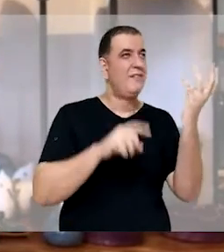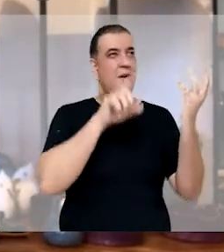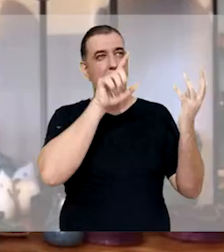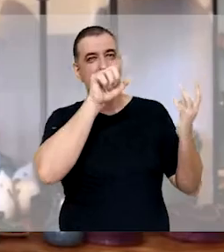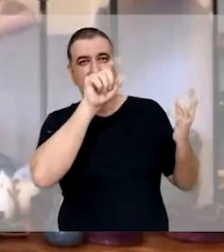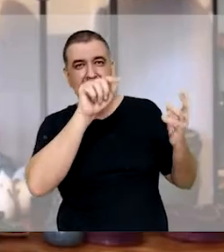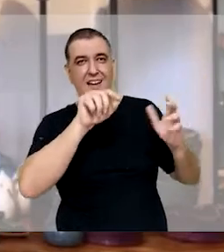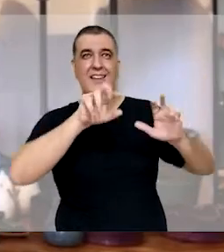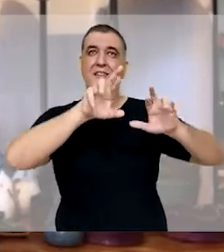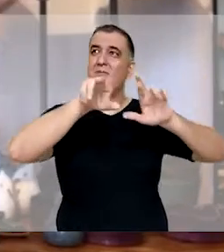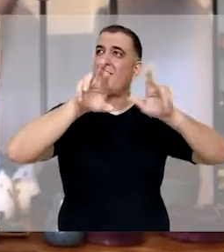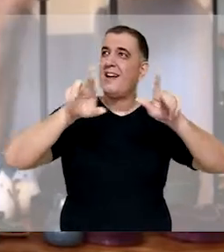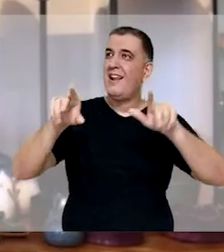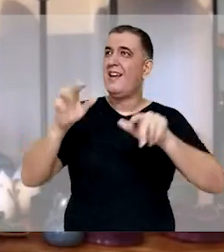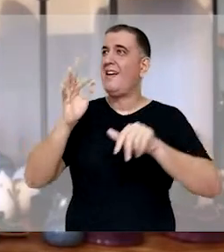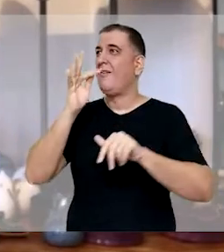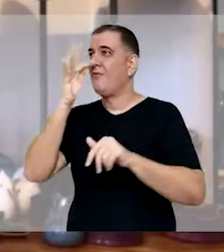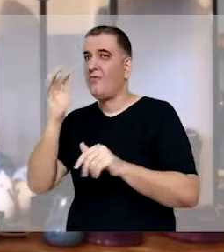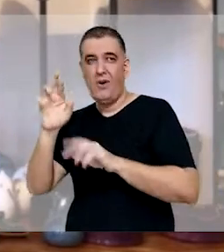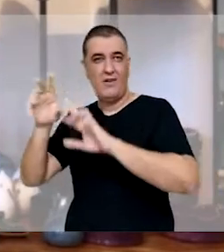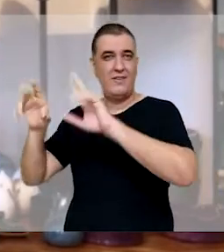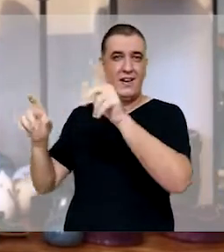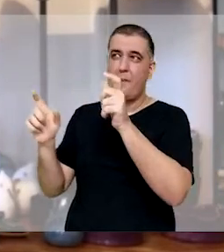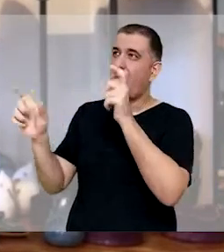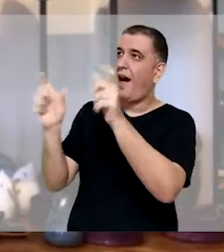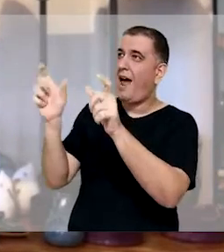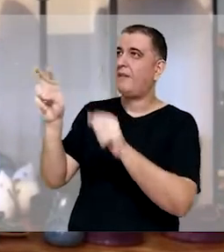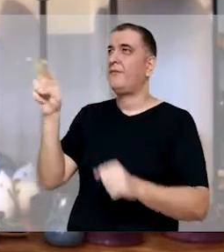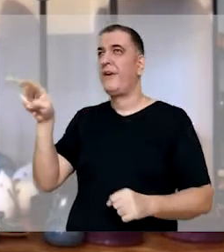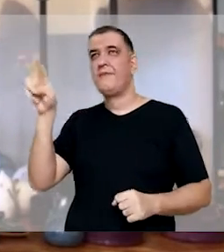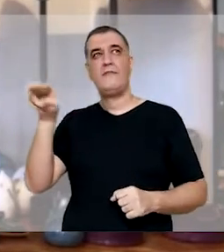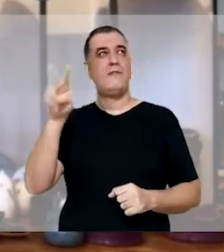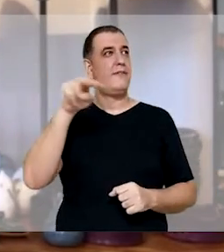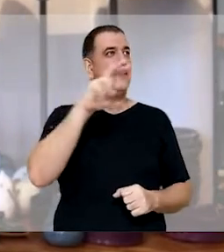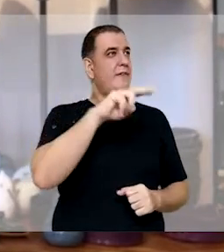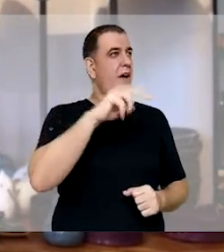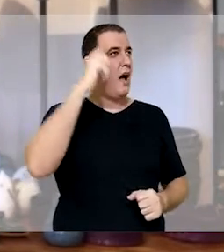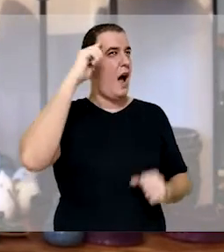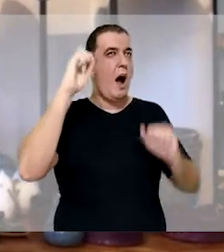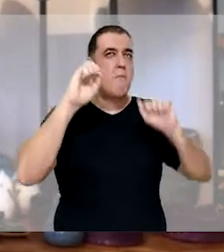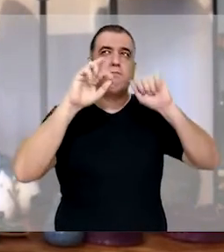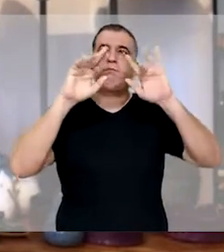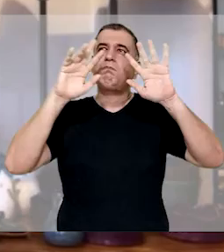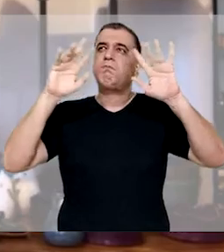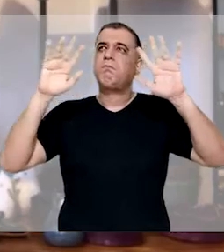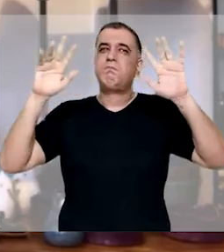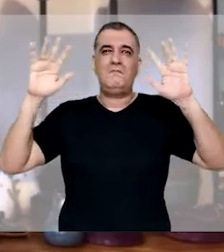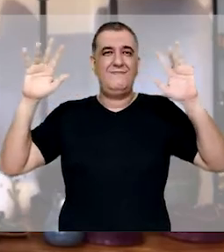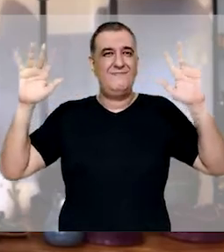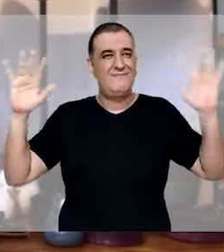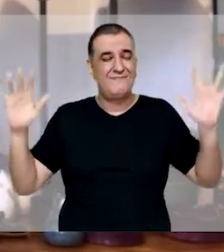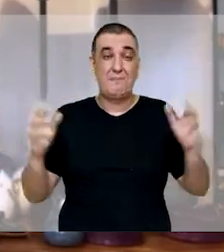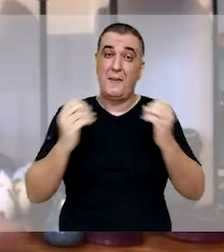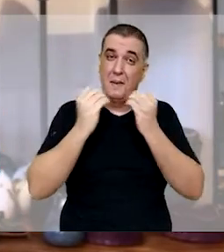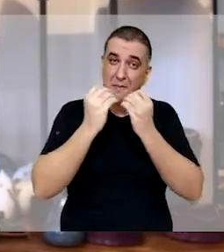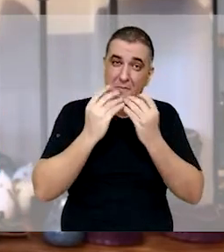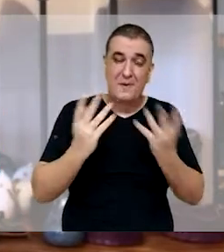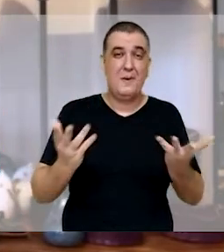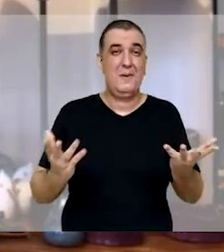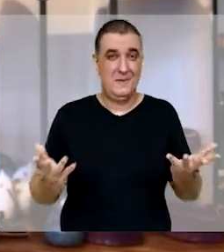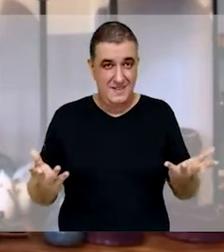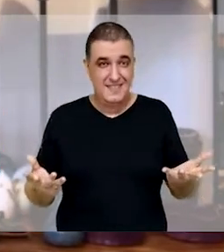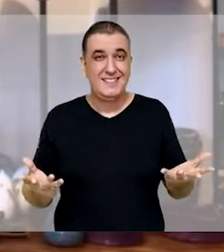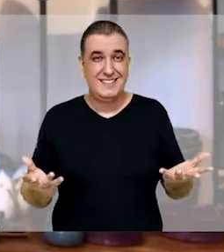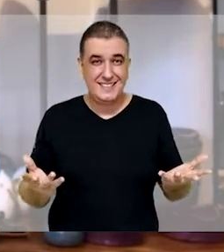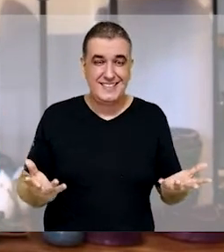com a árvore que tem o para a felicidade que se esconde entre as palavras, que conversa com a peça da vírgula, que eu não tenho mais, né, que é